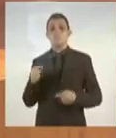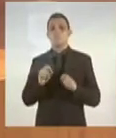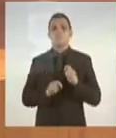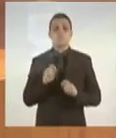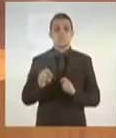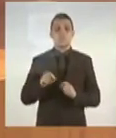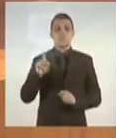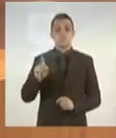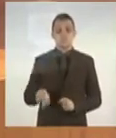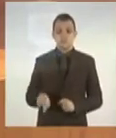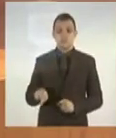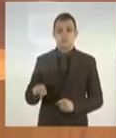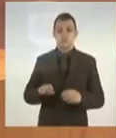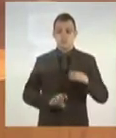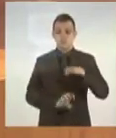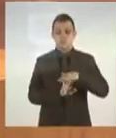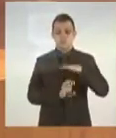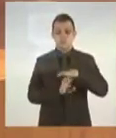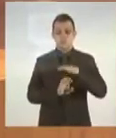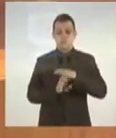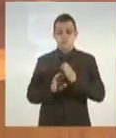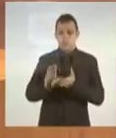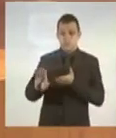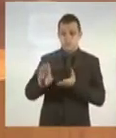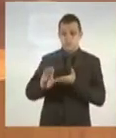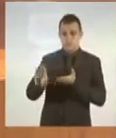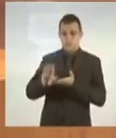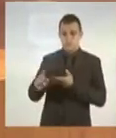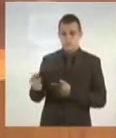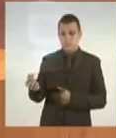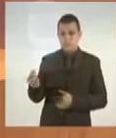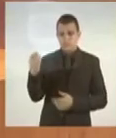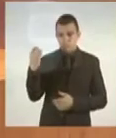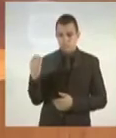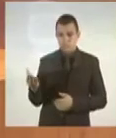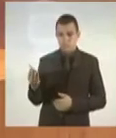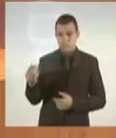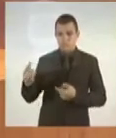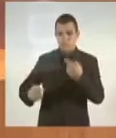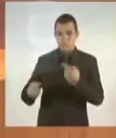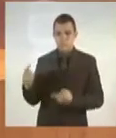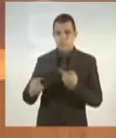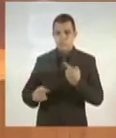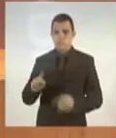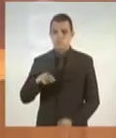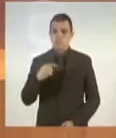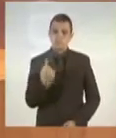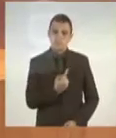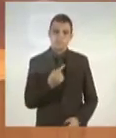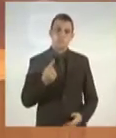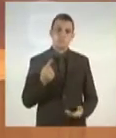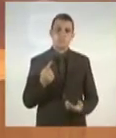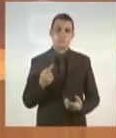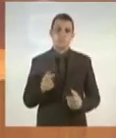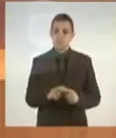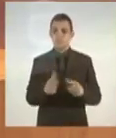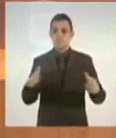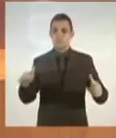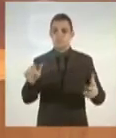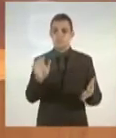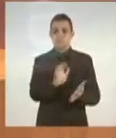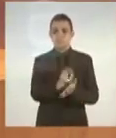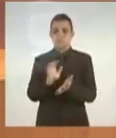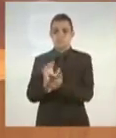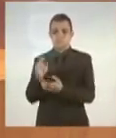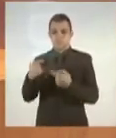financiamento empresarial das campanhas políticas, que é algo que nós, praticamente, a maioria dos partidos